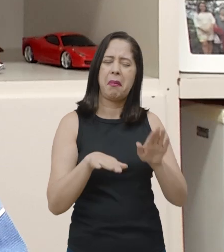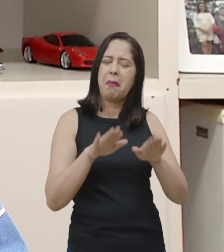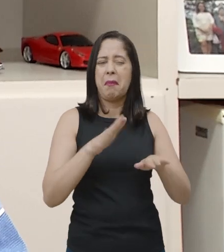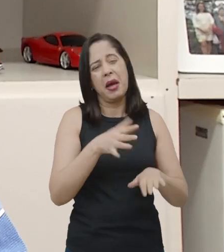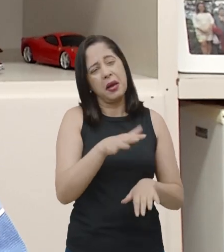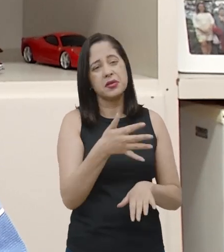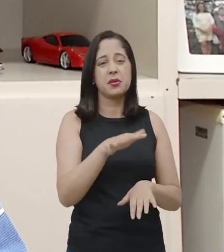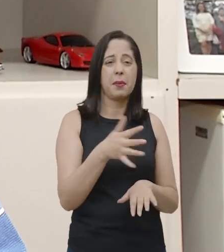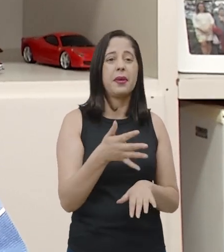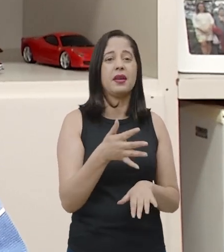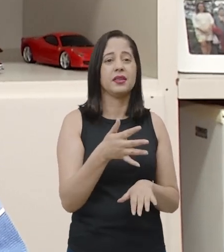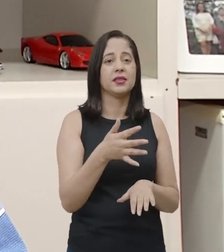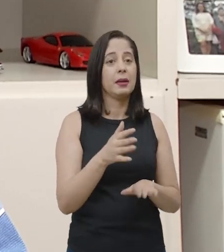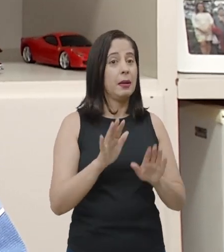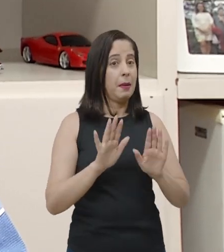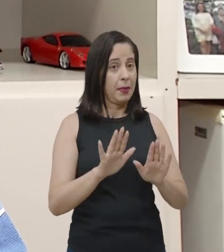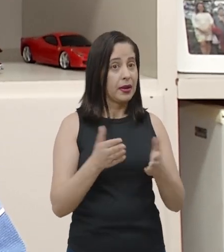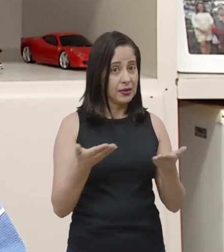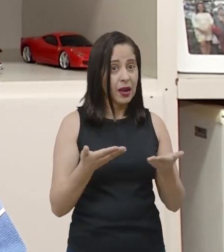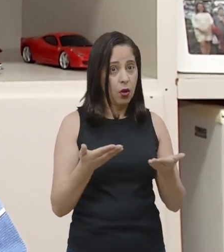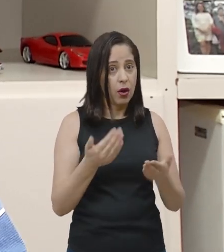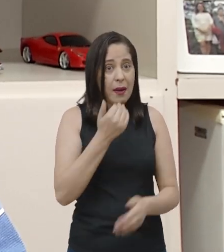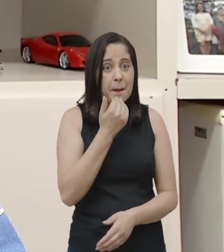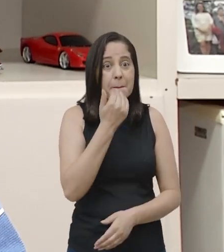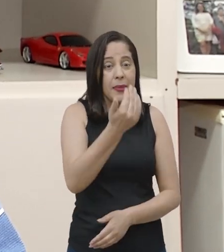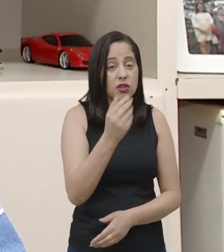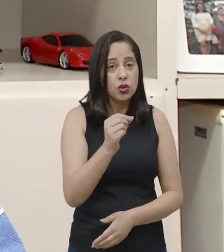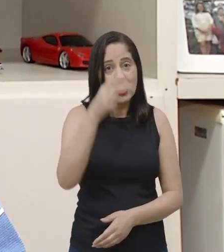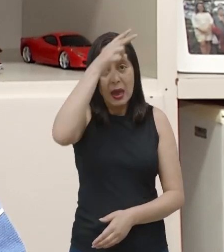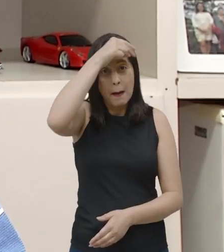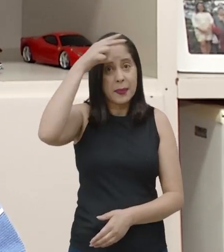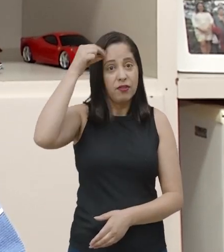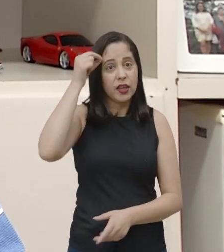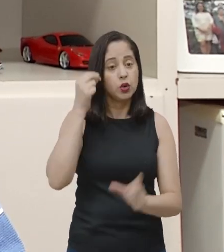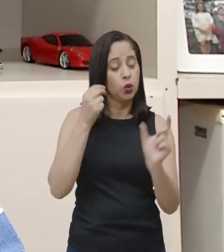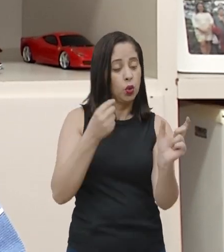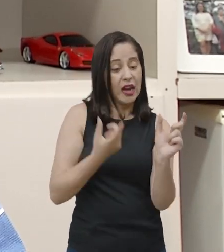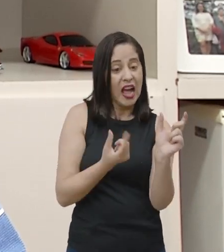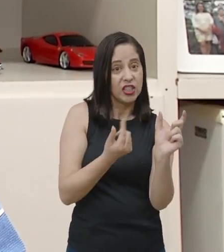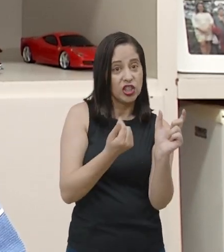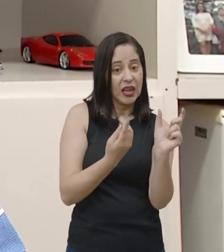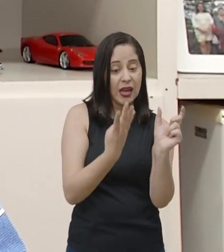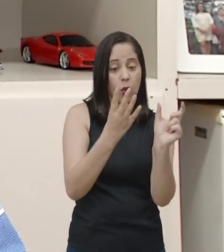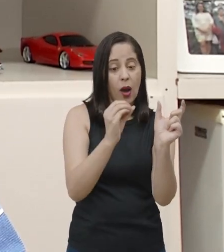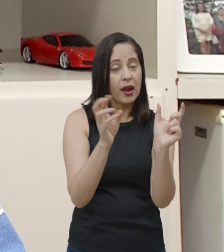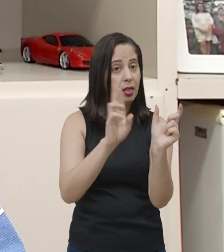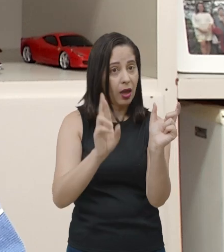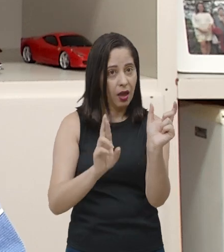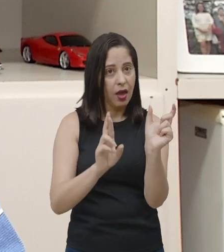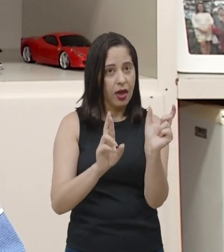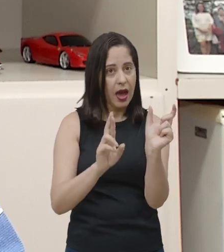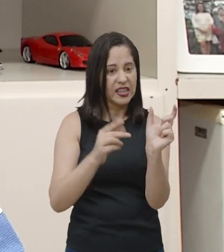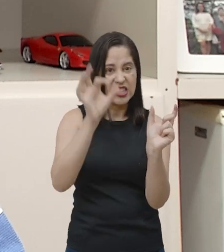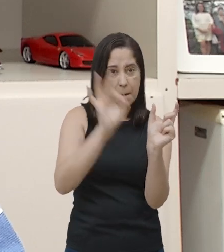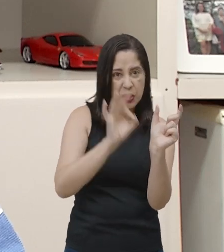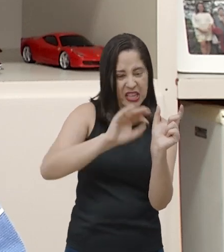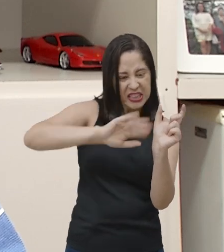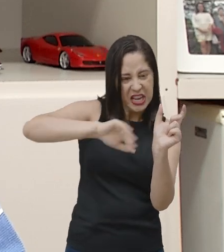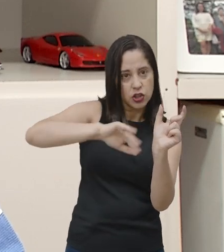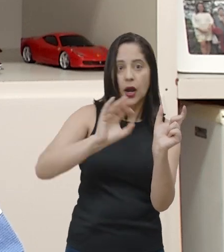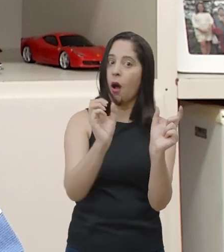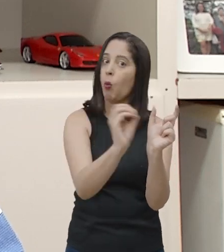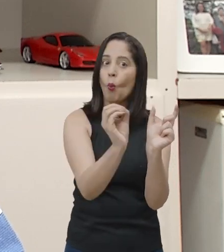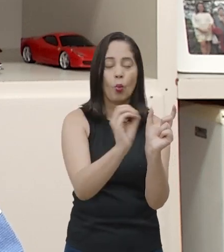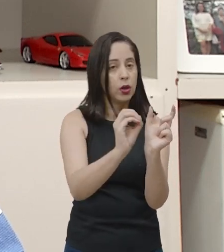Existem outros estudos aí que é um pouco mais, mas nós estamos pedindo uma valorização para R$ 40 e sem